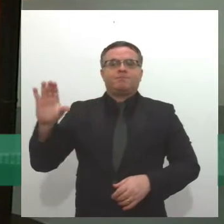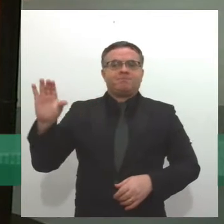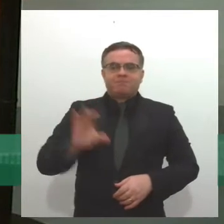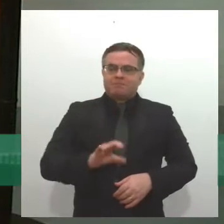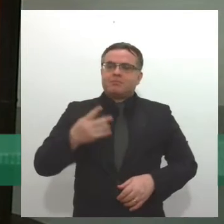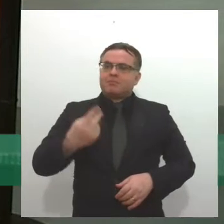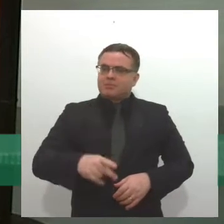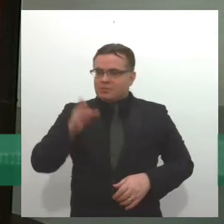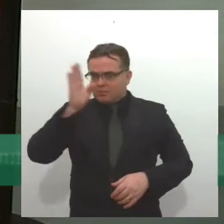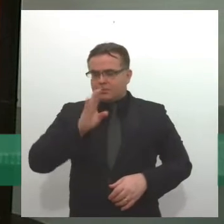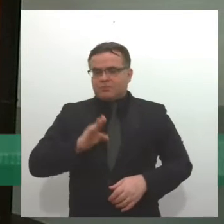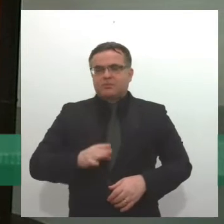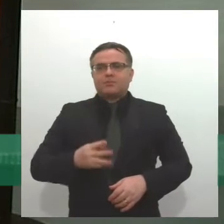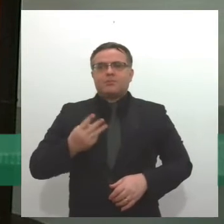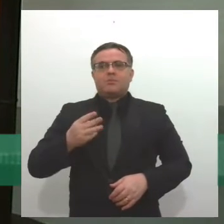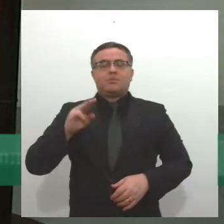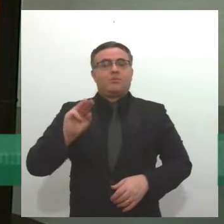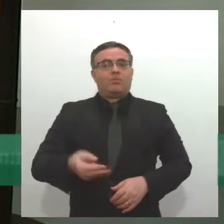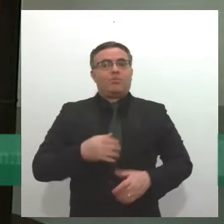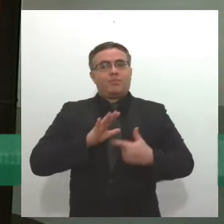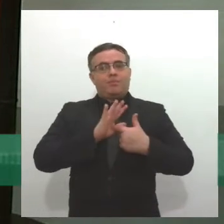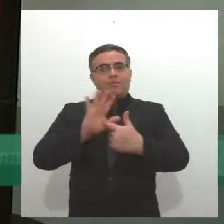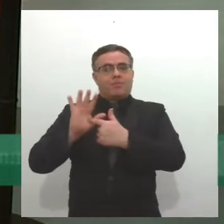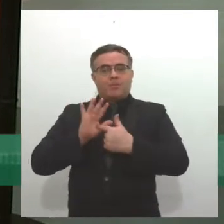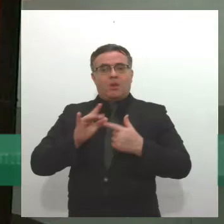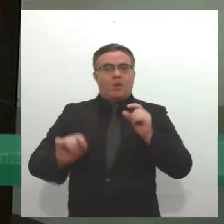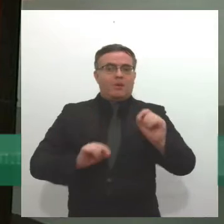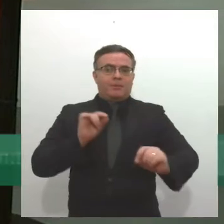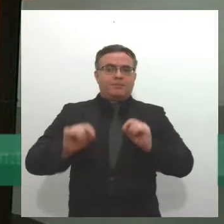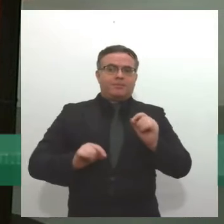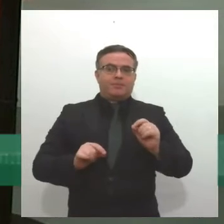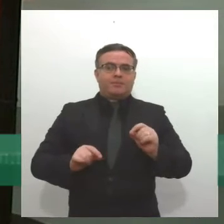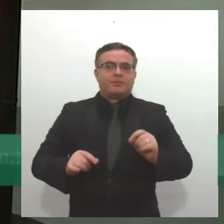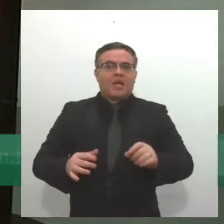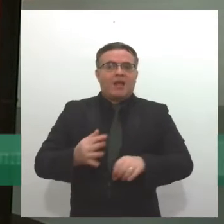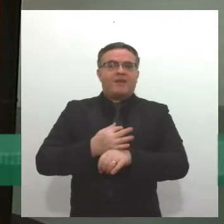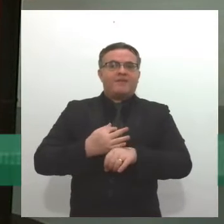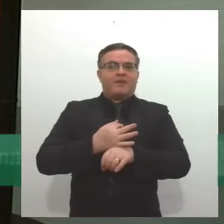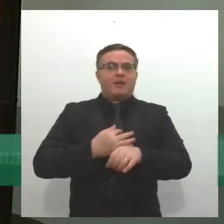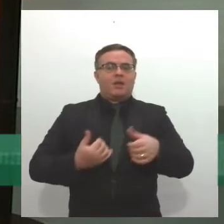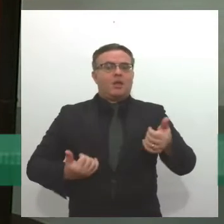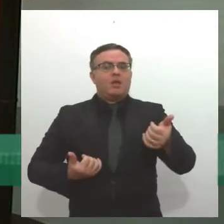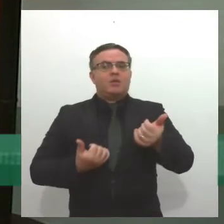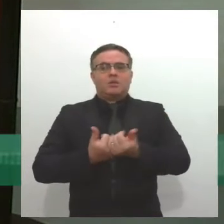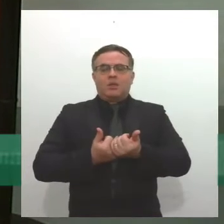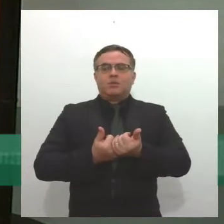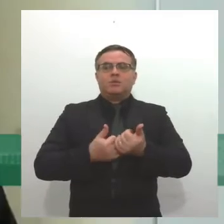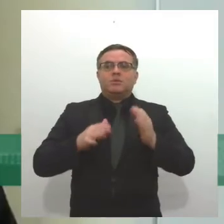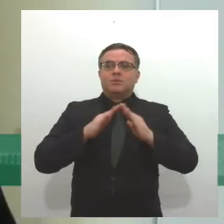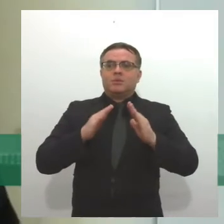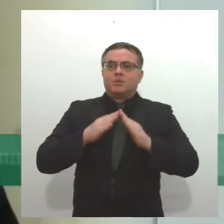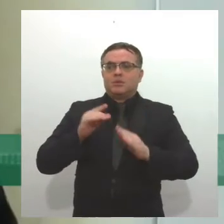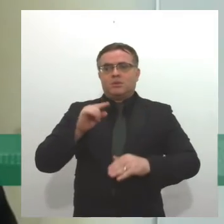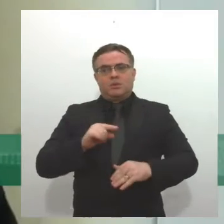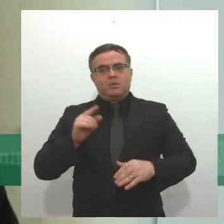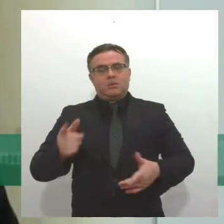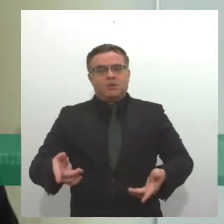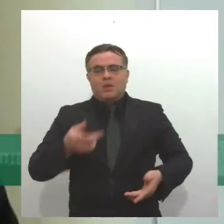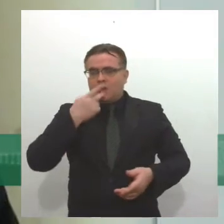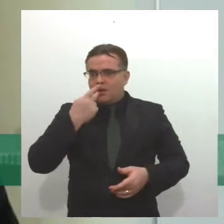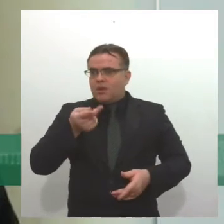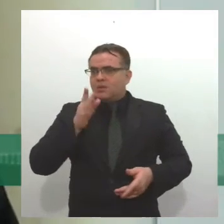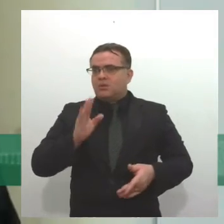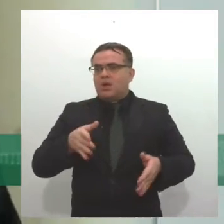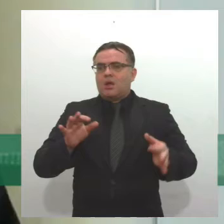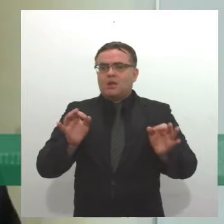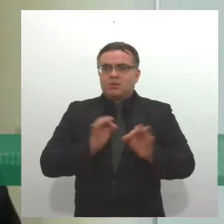Então, os 3 bilhões dizem respeito às férias de 60 dias e auxílio moradia. Eu fiz uma crítica pública